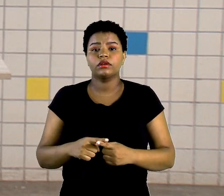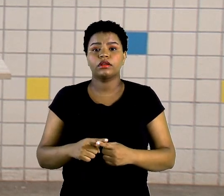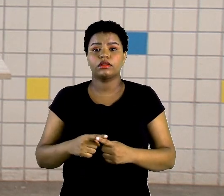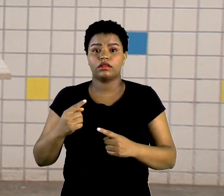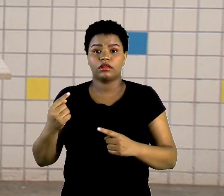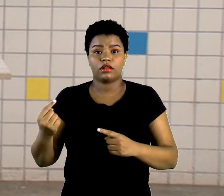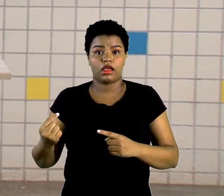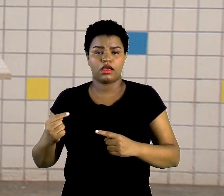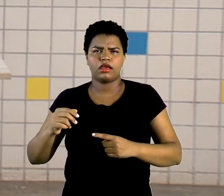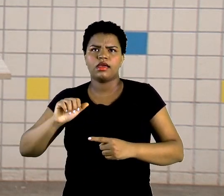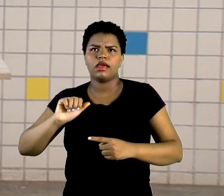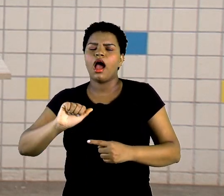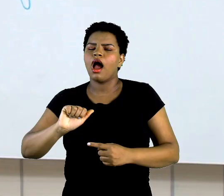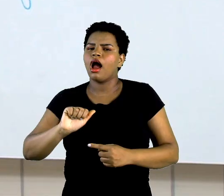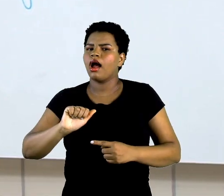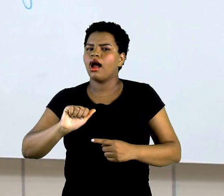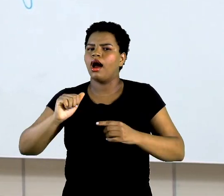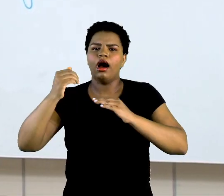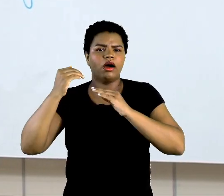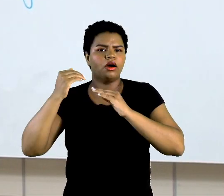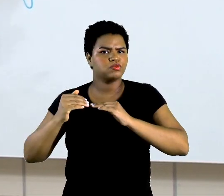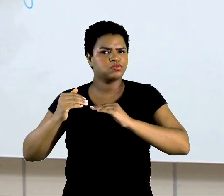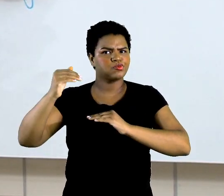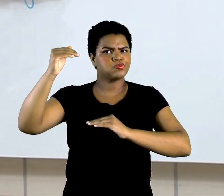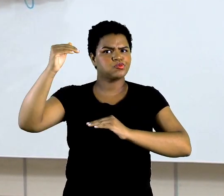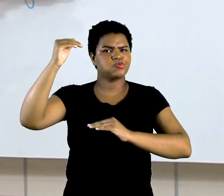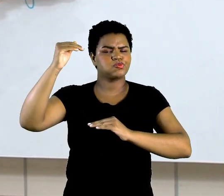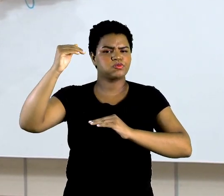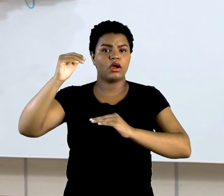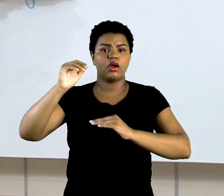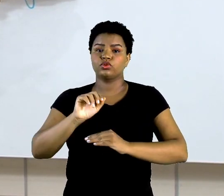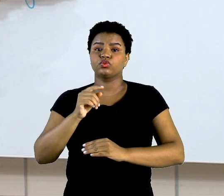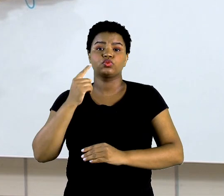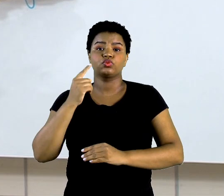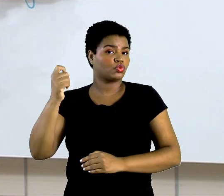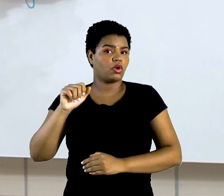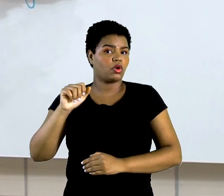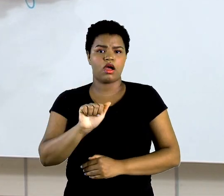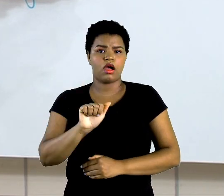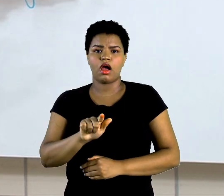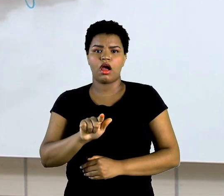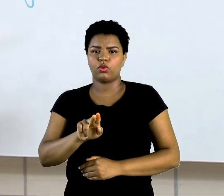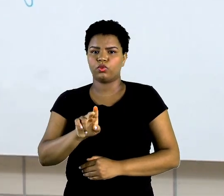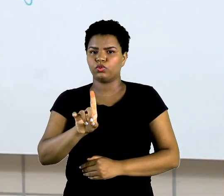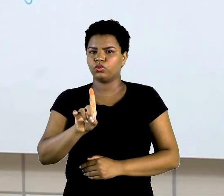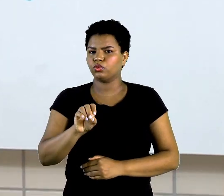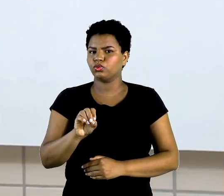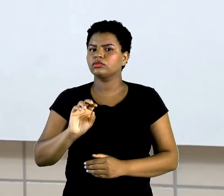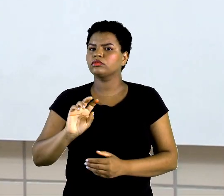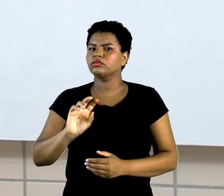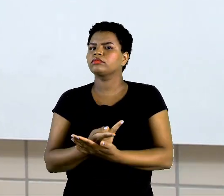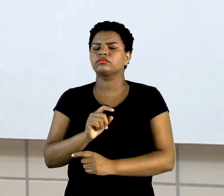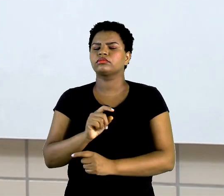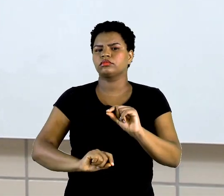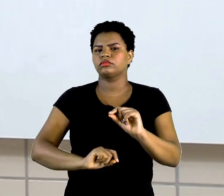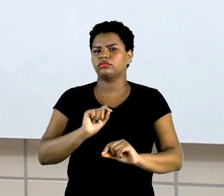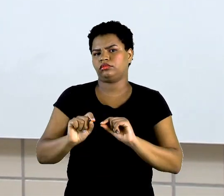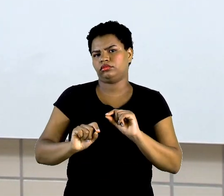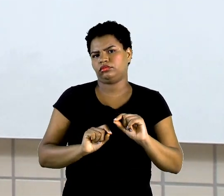altura do som agudo, o que acontece? Ela